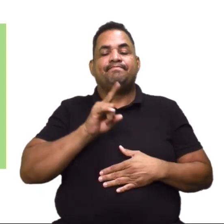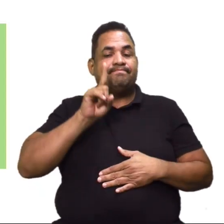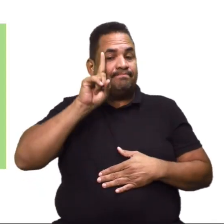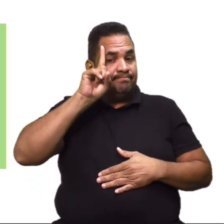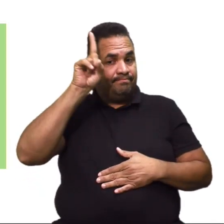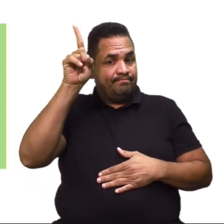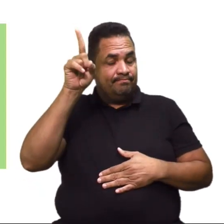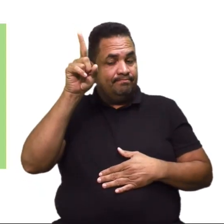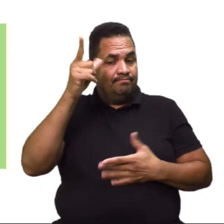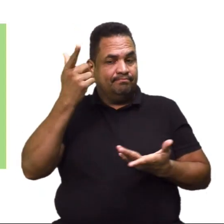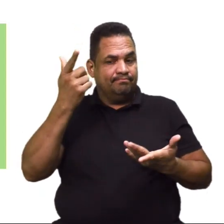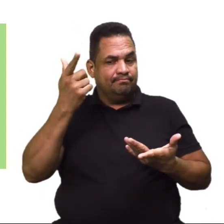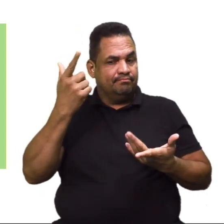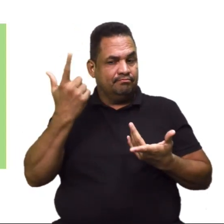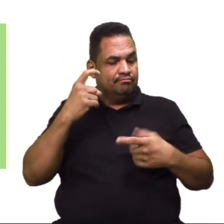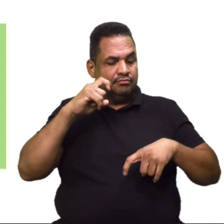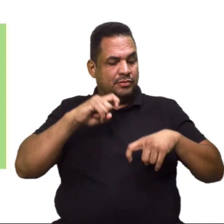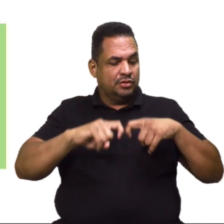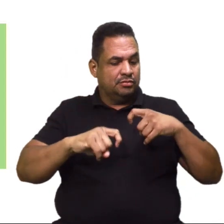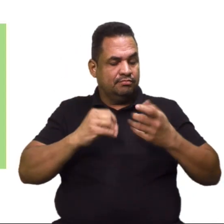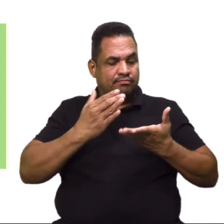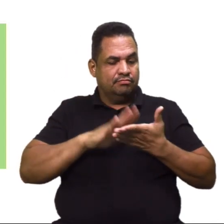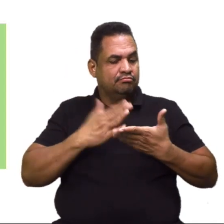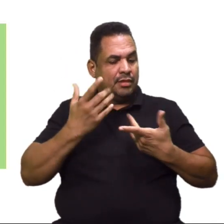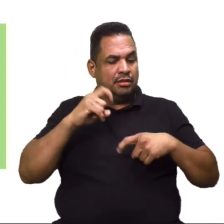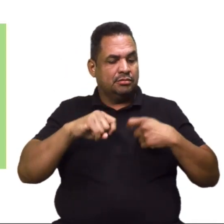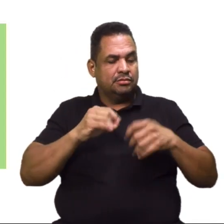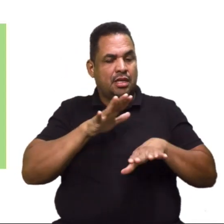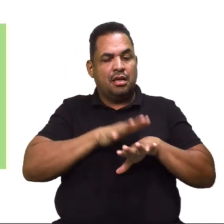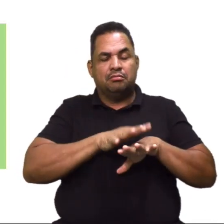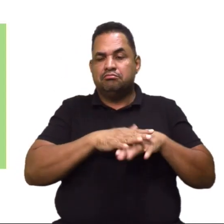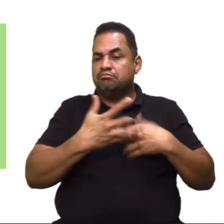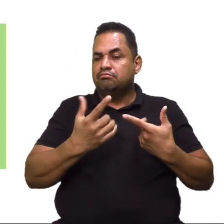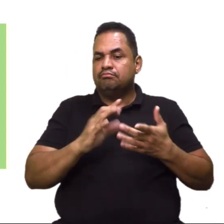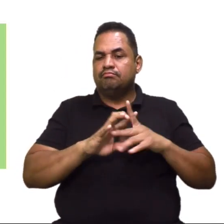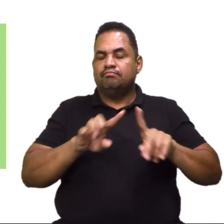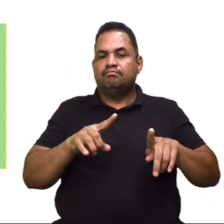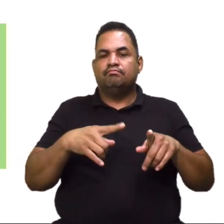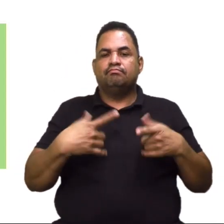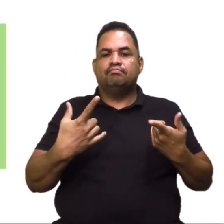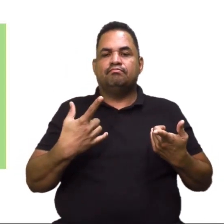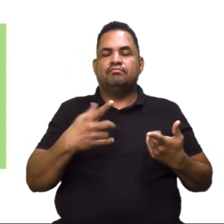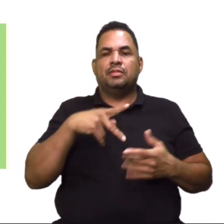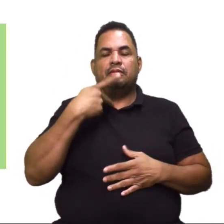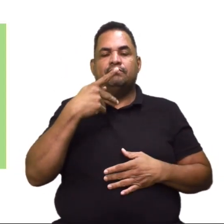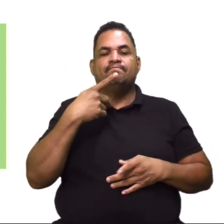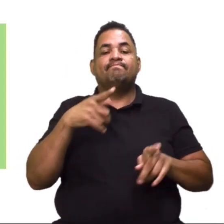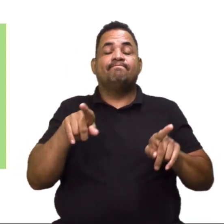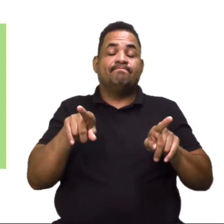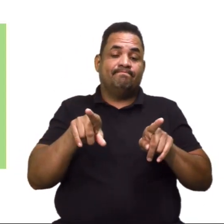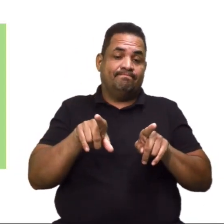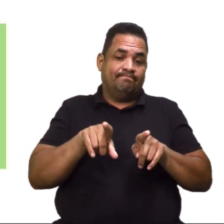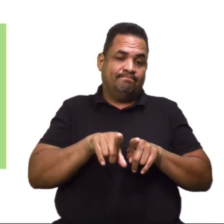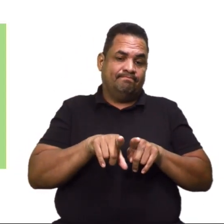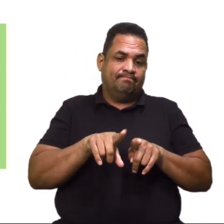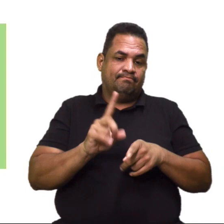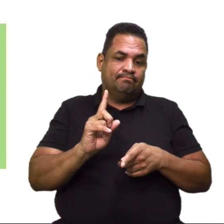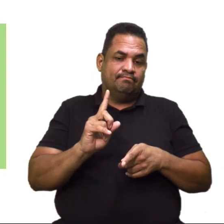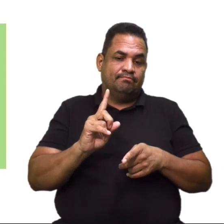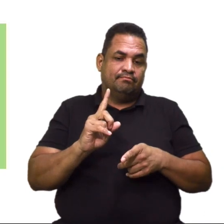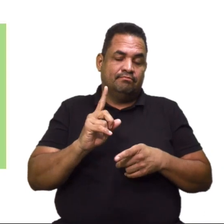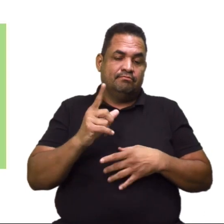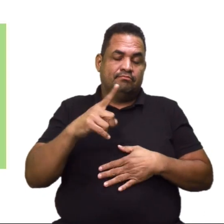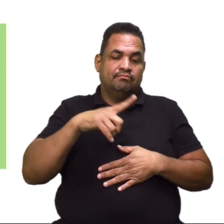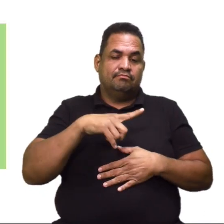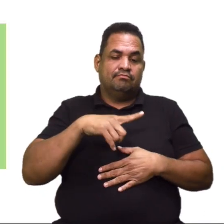não tenho relação, eu não tenho atividades sexuais. Pois sim, mas a gente falou para vocês que não existem